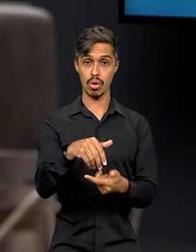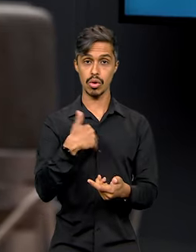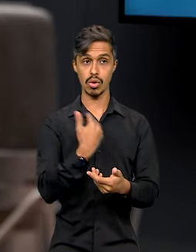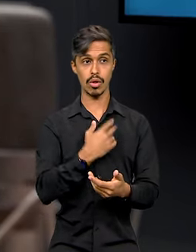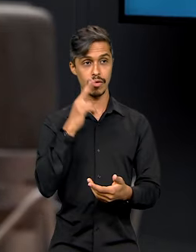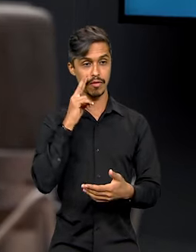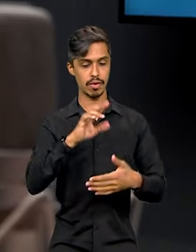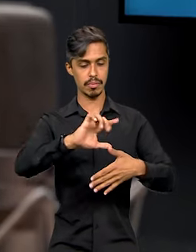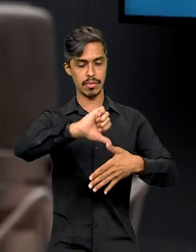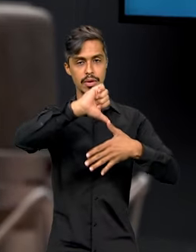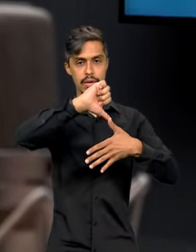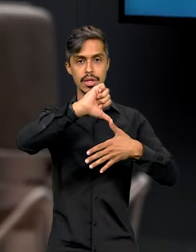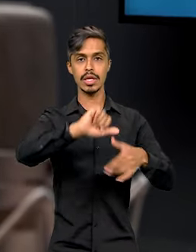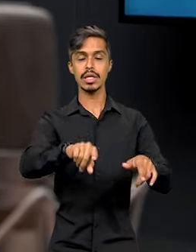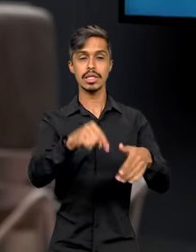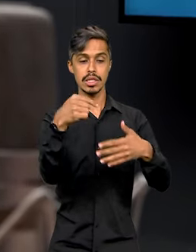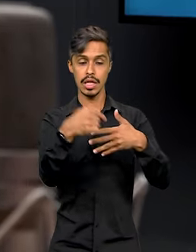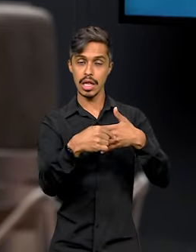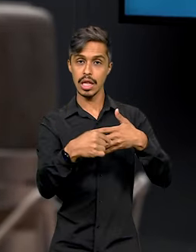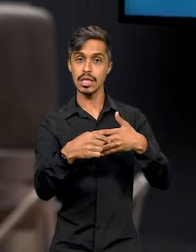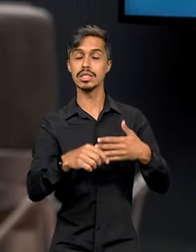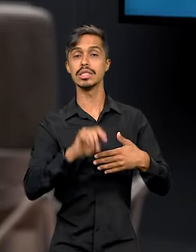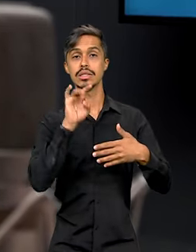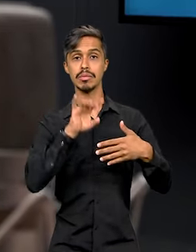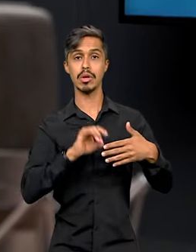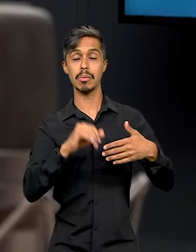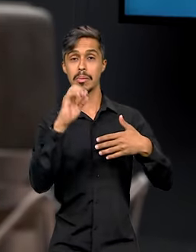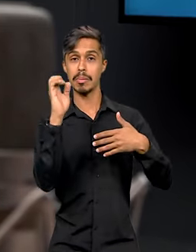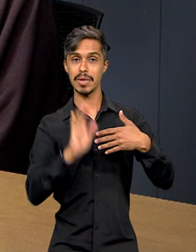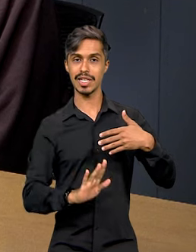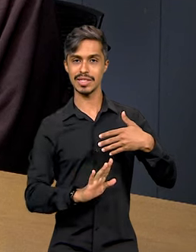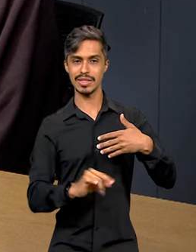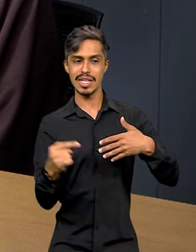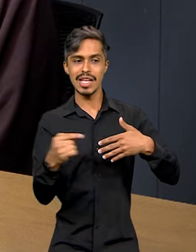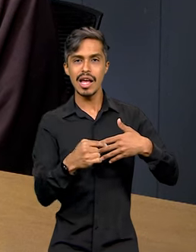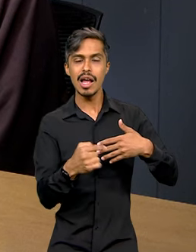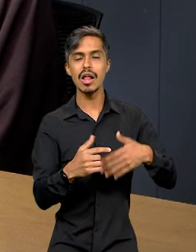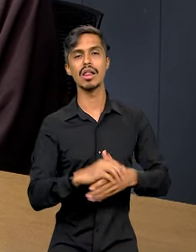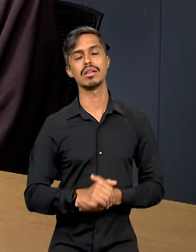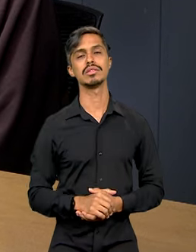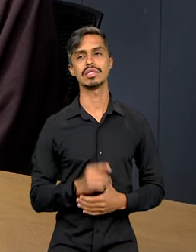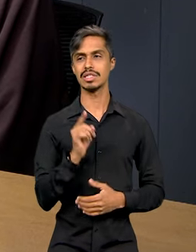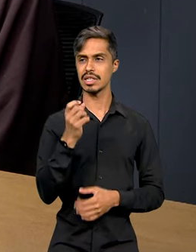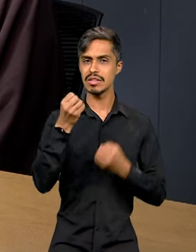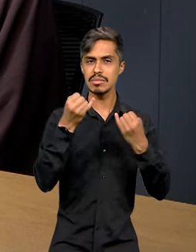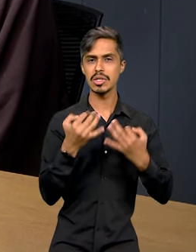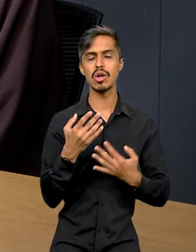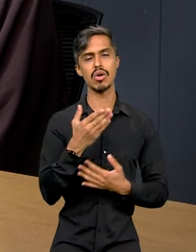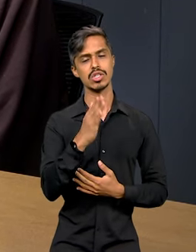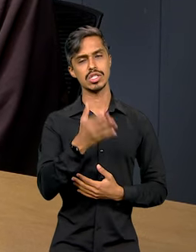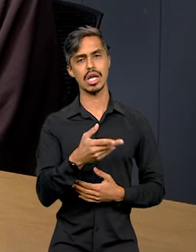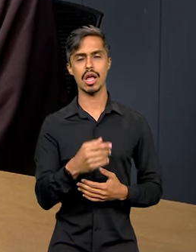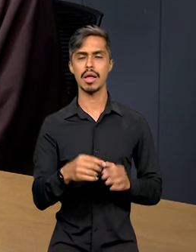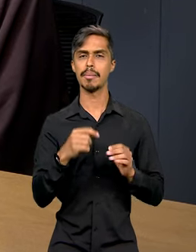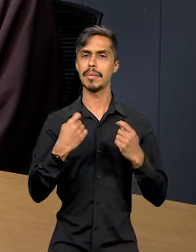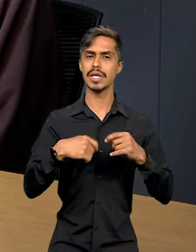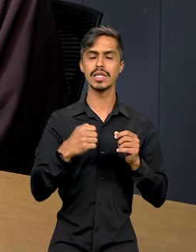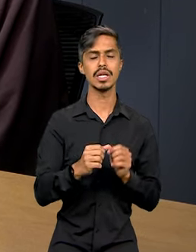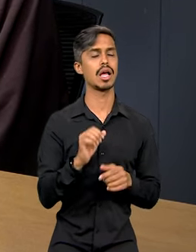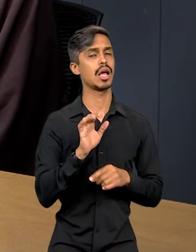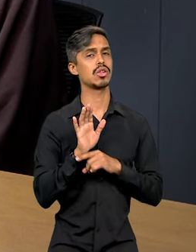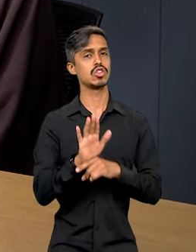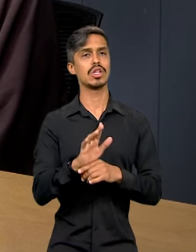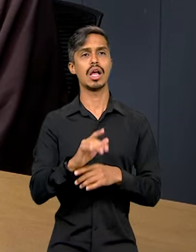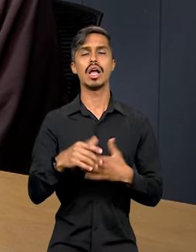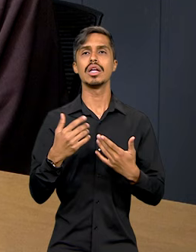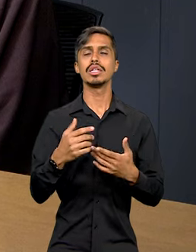faz América do sur e dentro da América sur especialmente o Brasil o Brasil como se falou saiu da do mapa da Fome